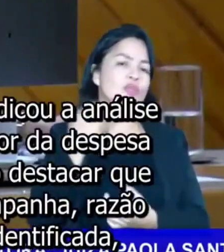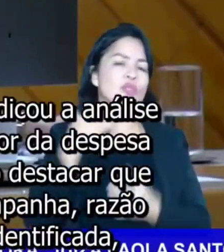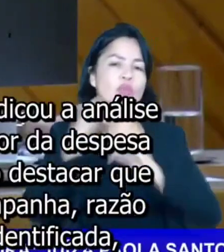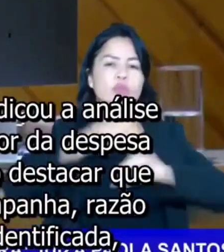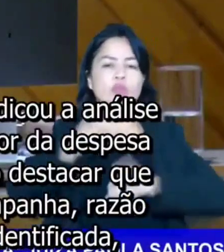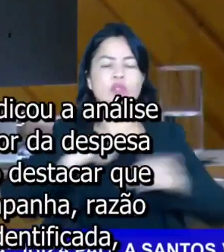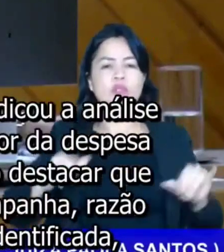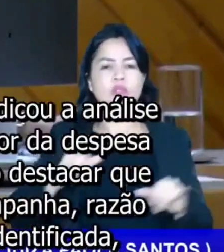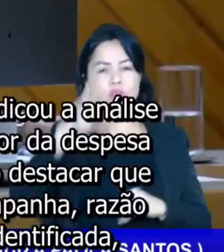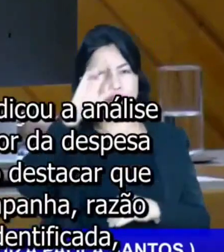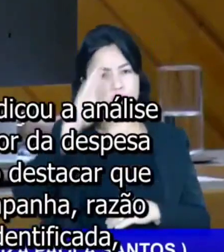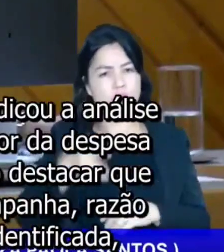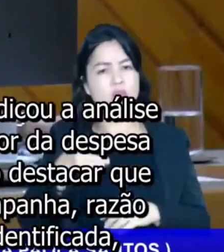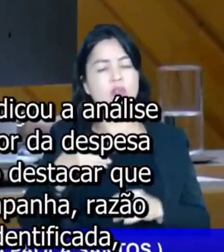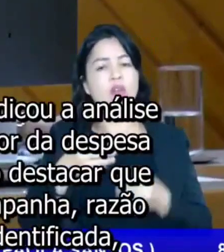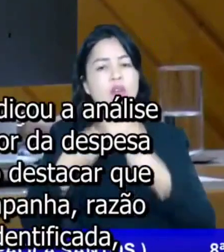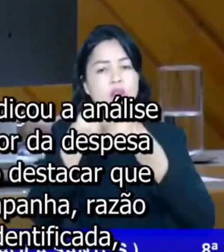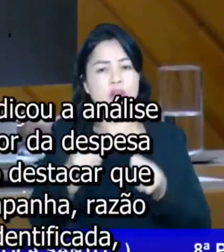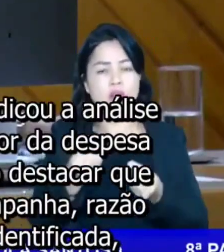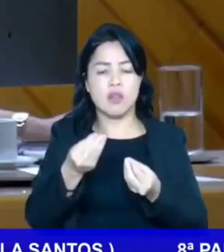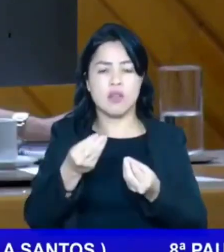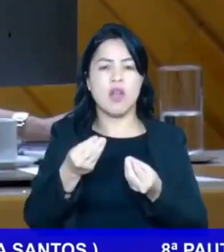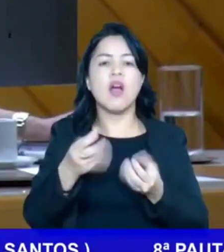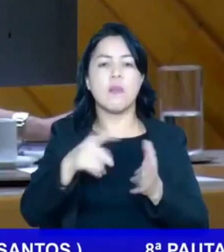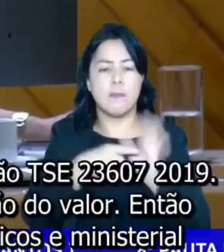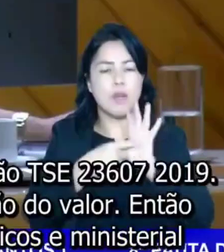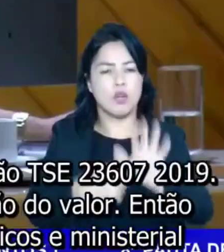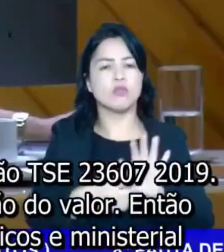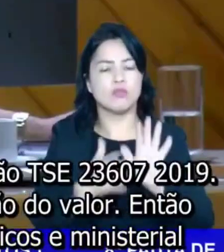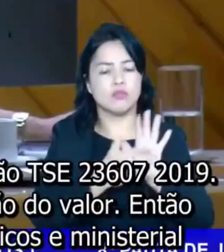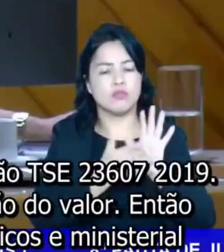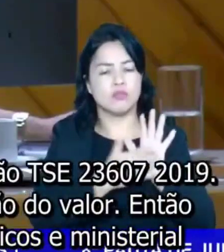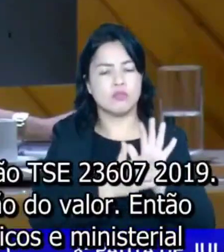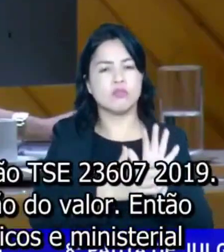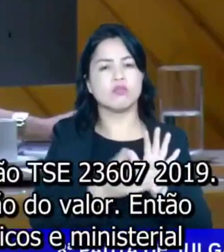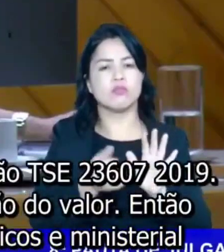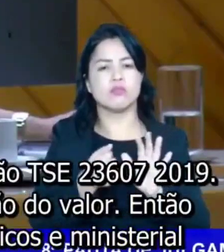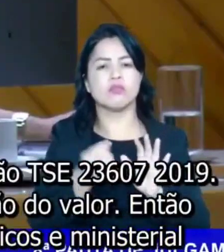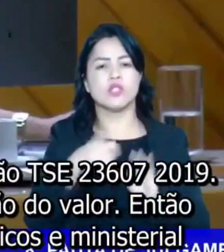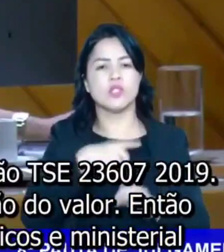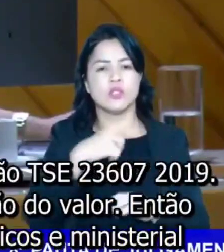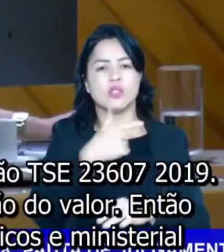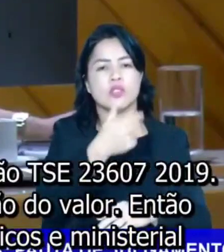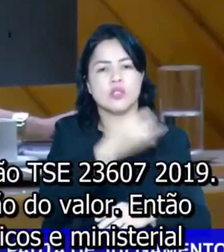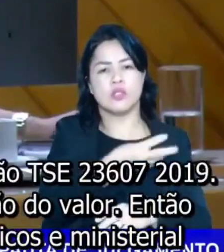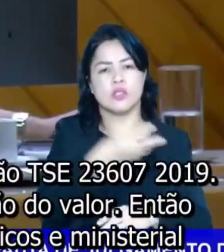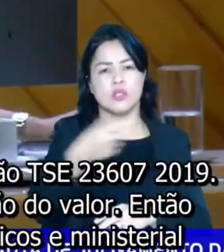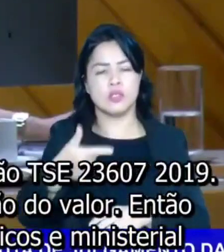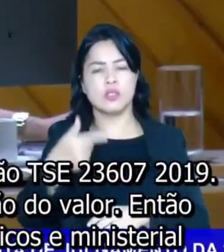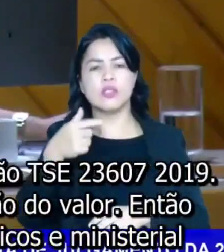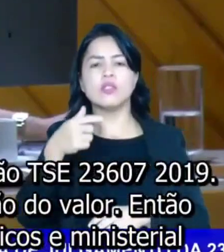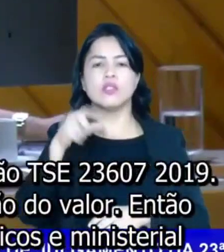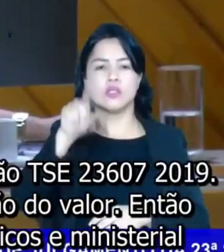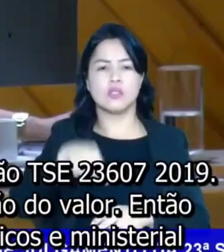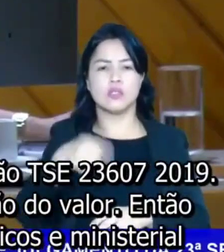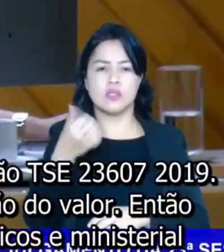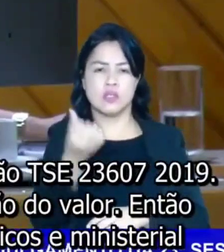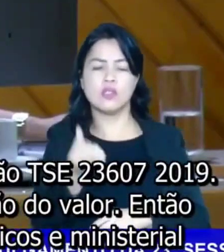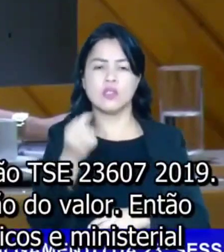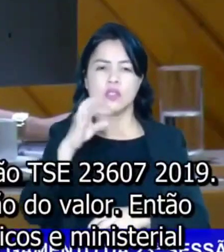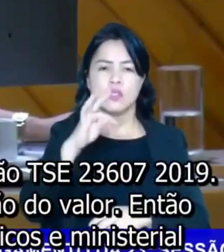qual consubstancia recurso de origem não identificada, nos termos do que dispõe o artigo 32, inciso 6º da Resolução